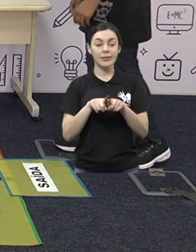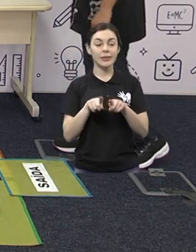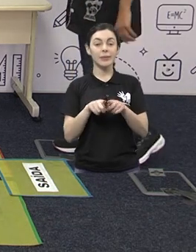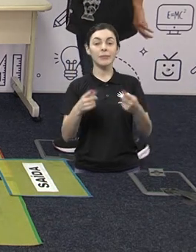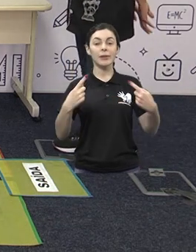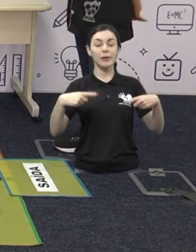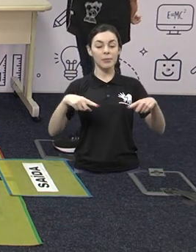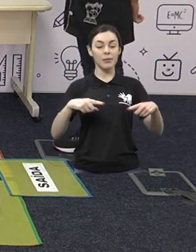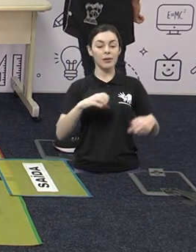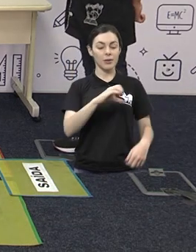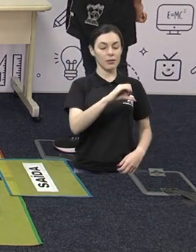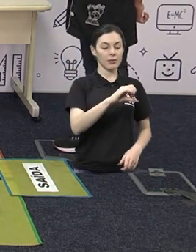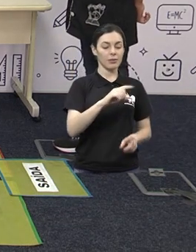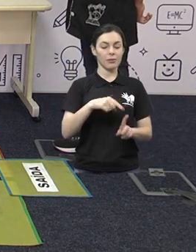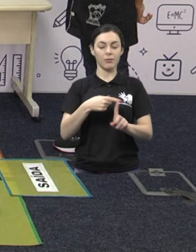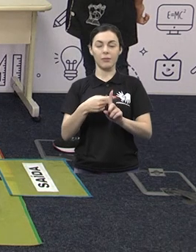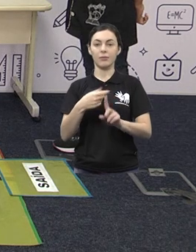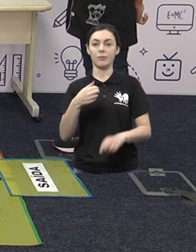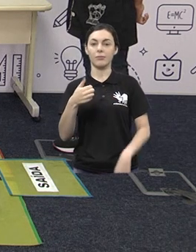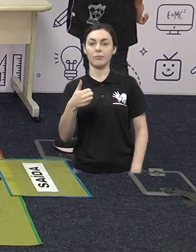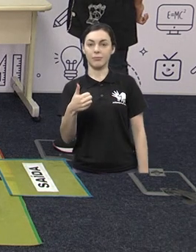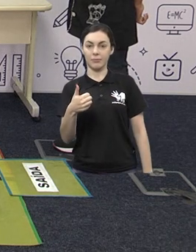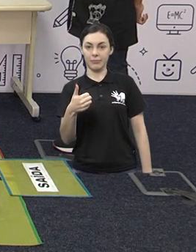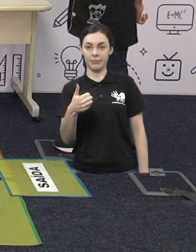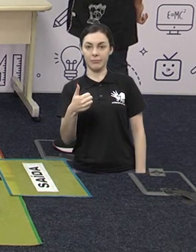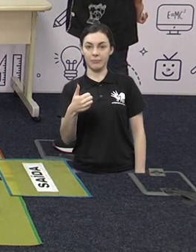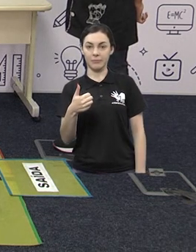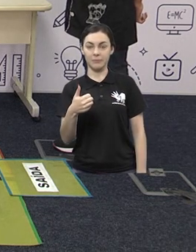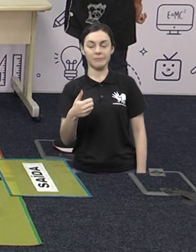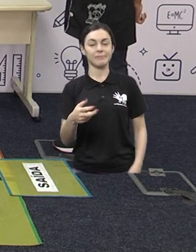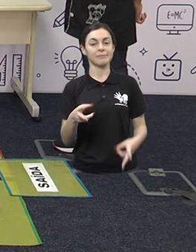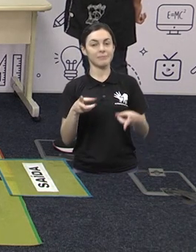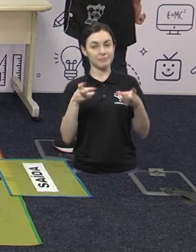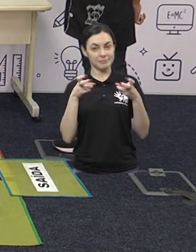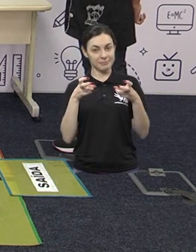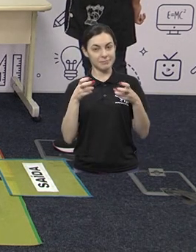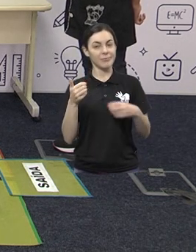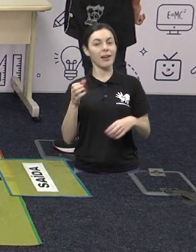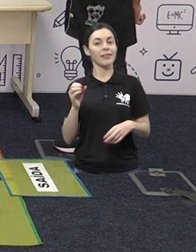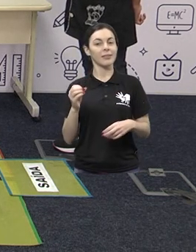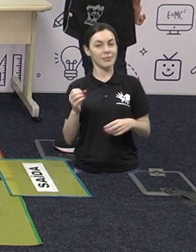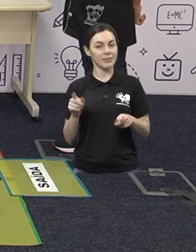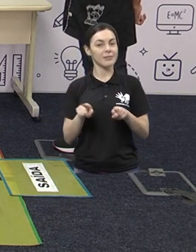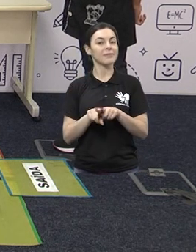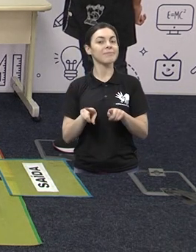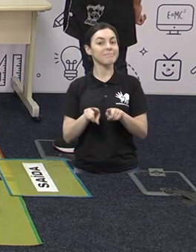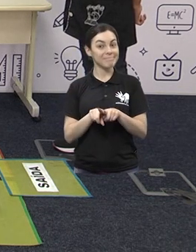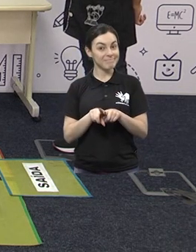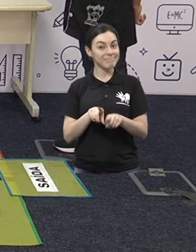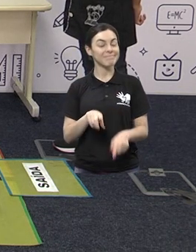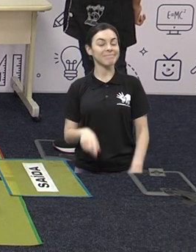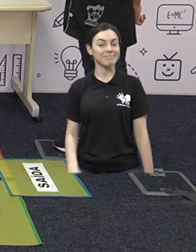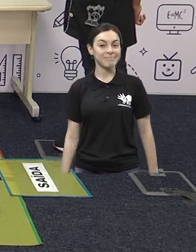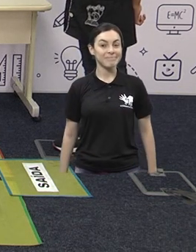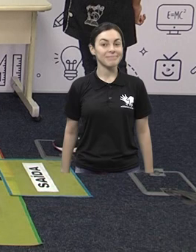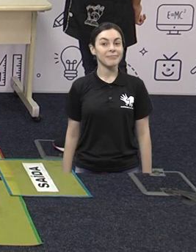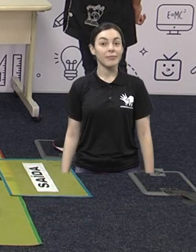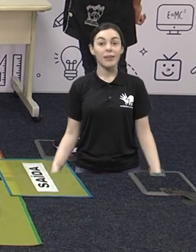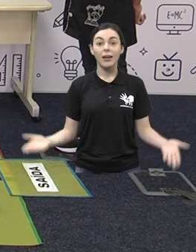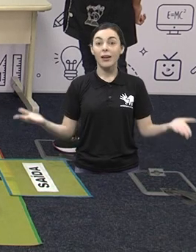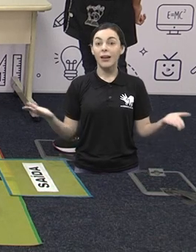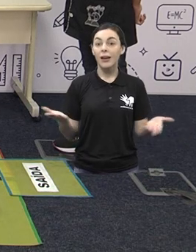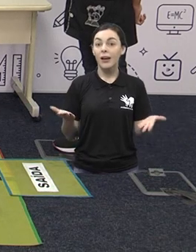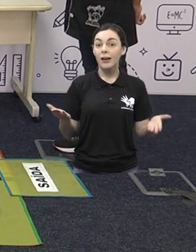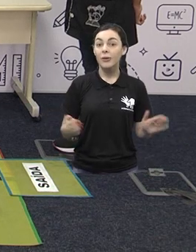Uhum. Aqui também, a professora Lu falou 9 mais 1. E nós vimos que também deu 10. Uhum.